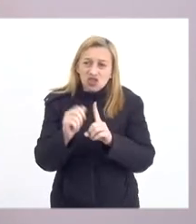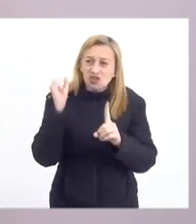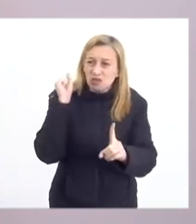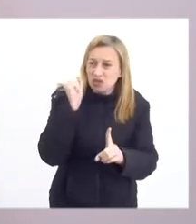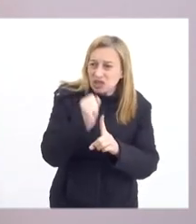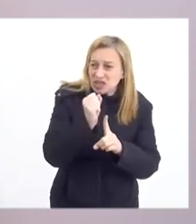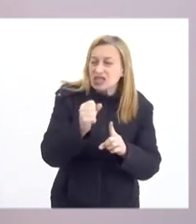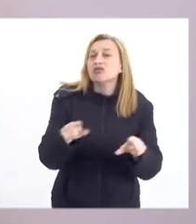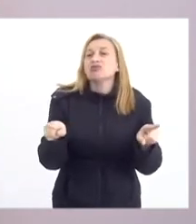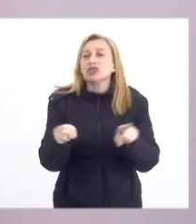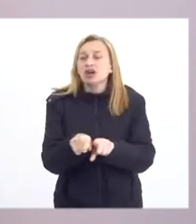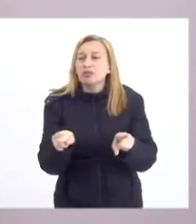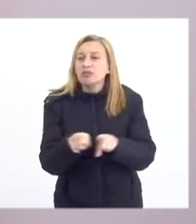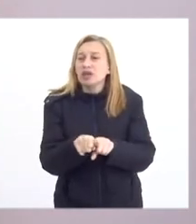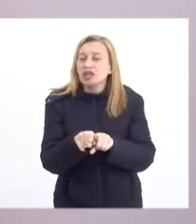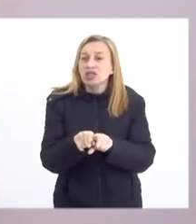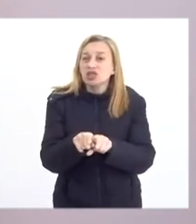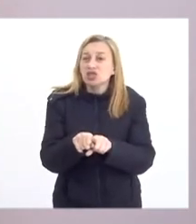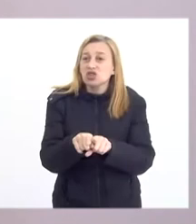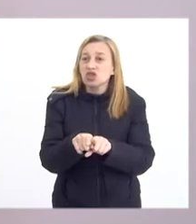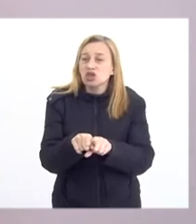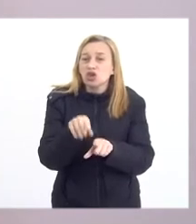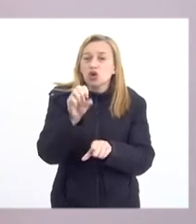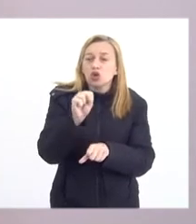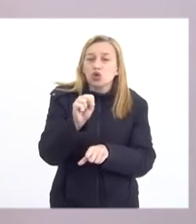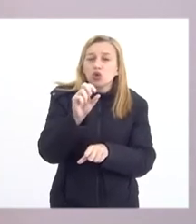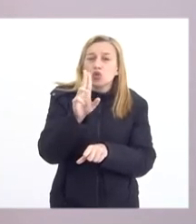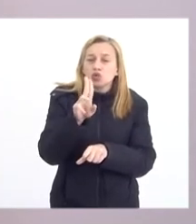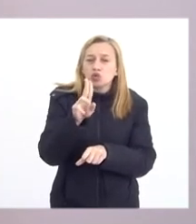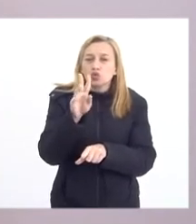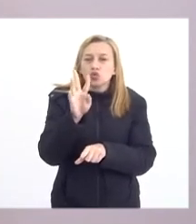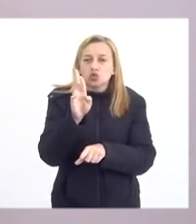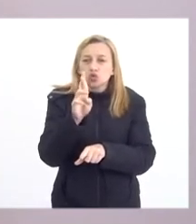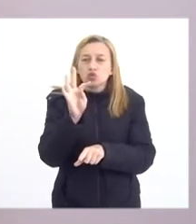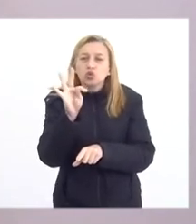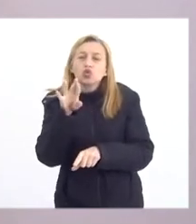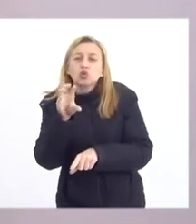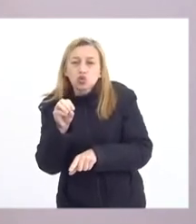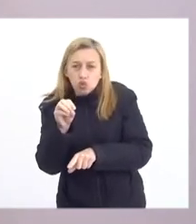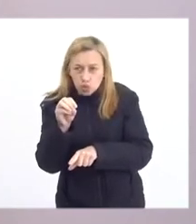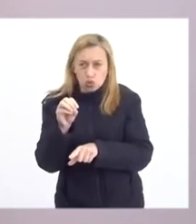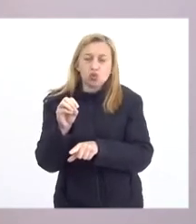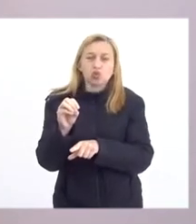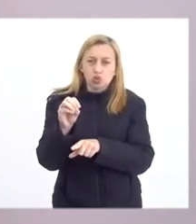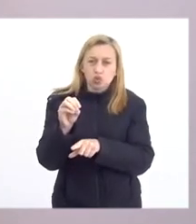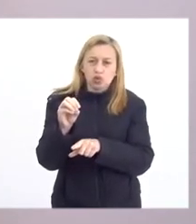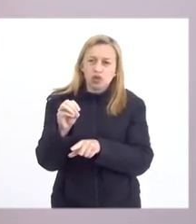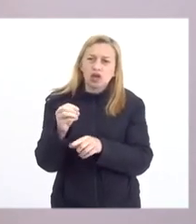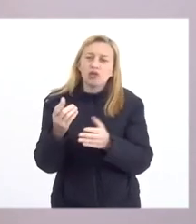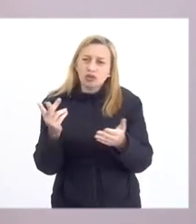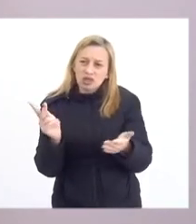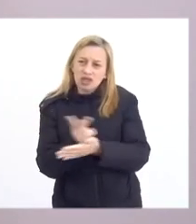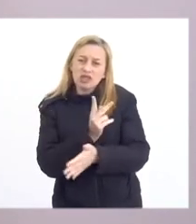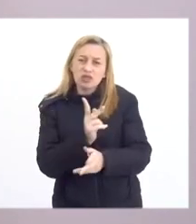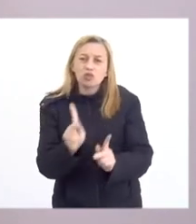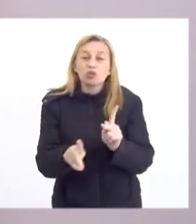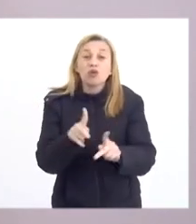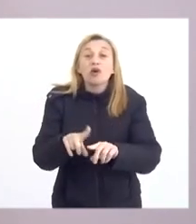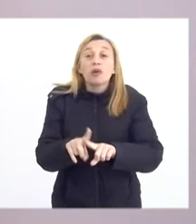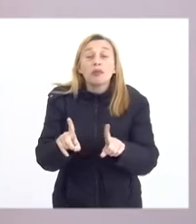de surtos que fizeram um flagelo, de fato, na população